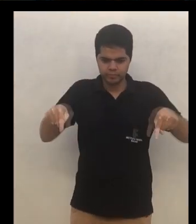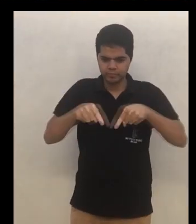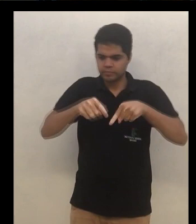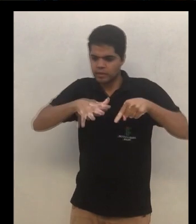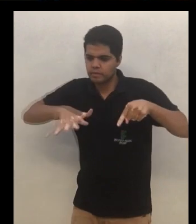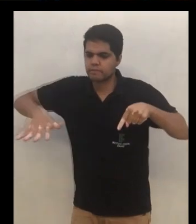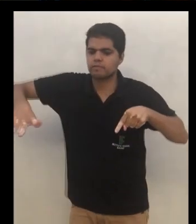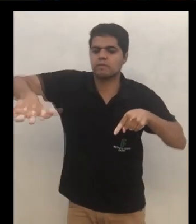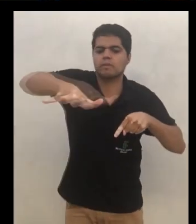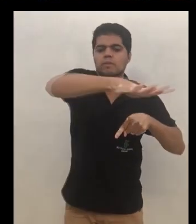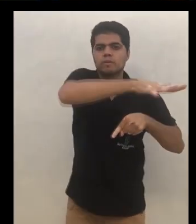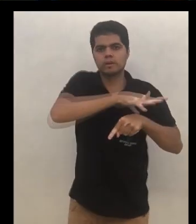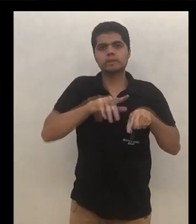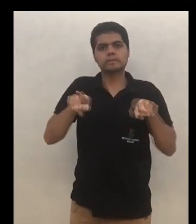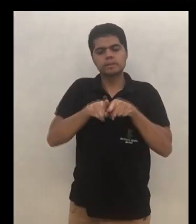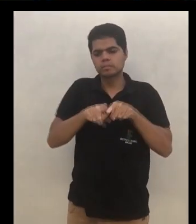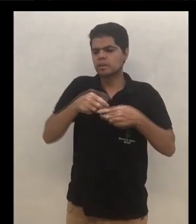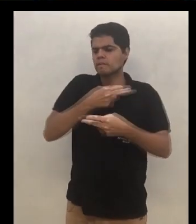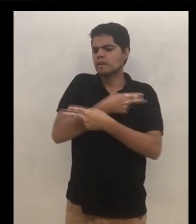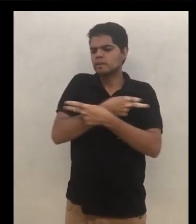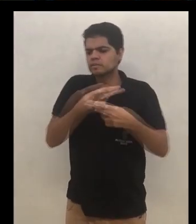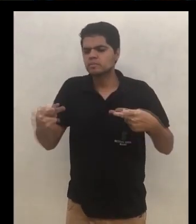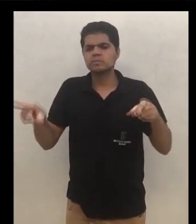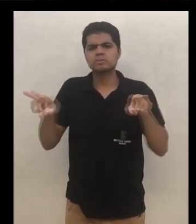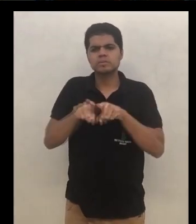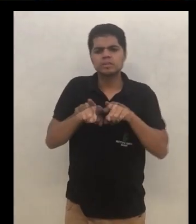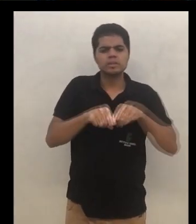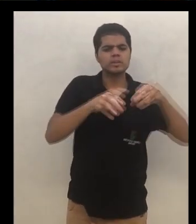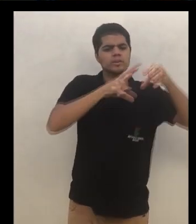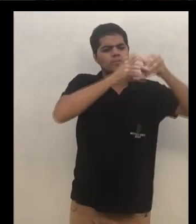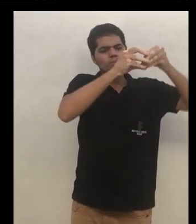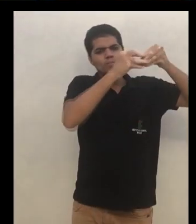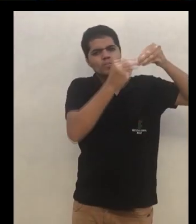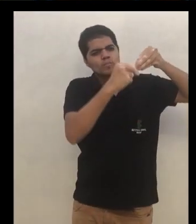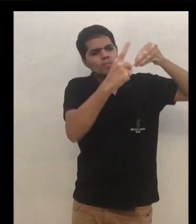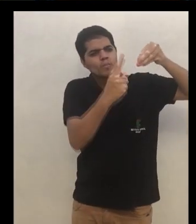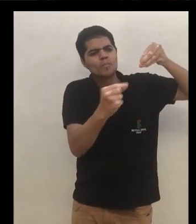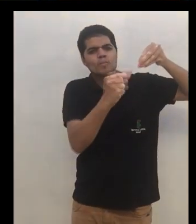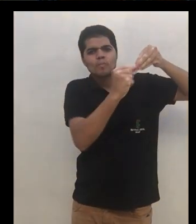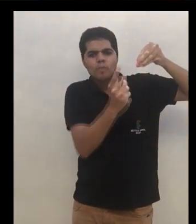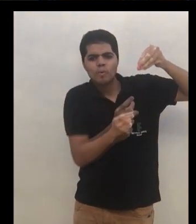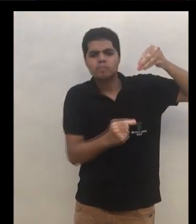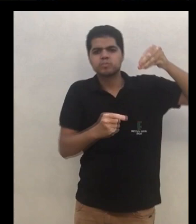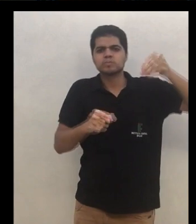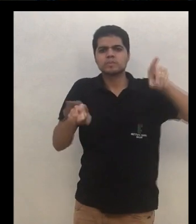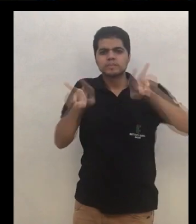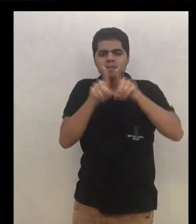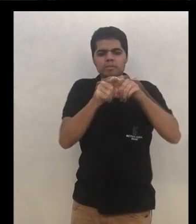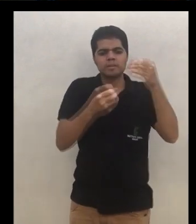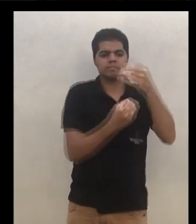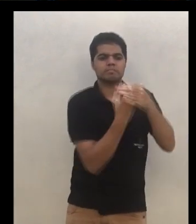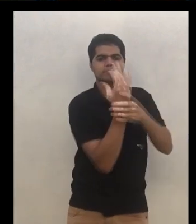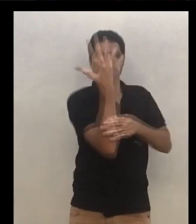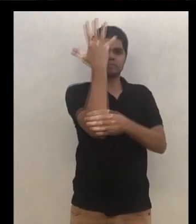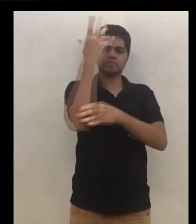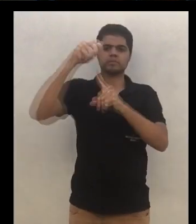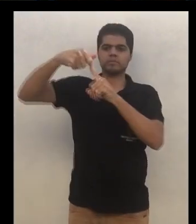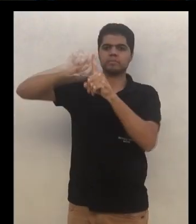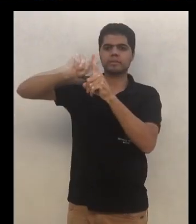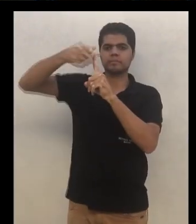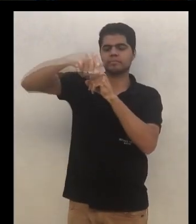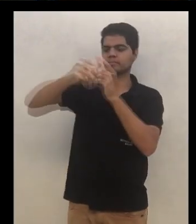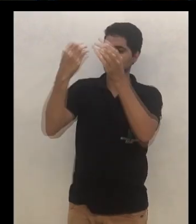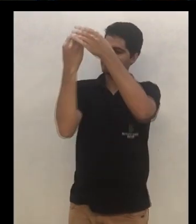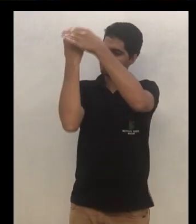conta também com várias coisas para distraí-lo, como o maço, como o tronco da bananeira, né, de outras plantas,